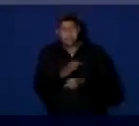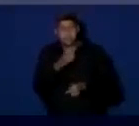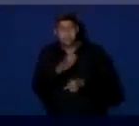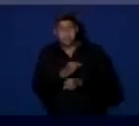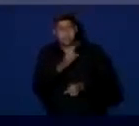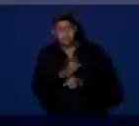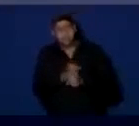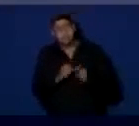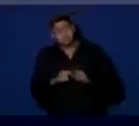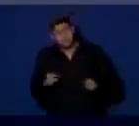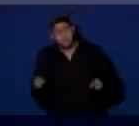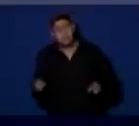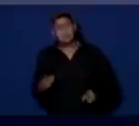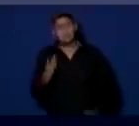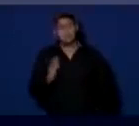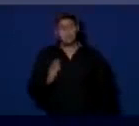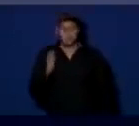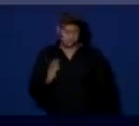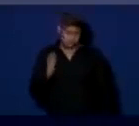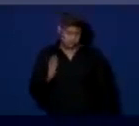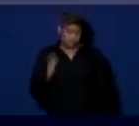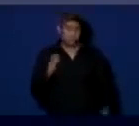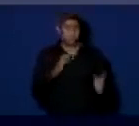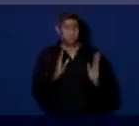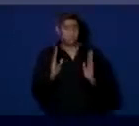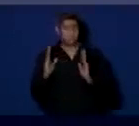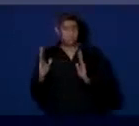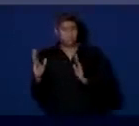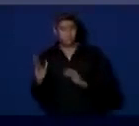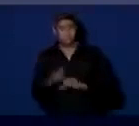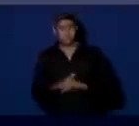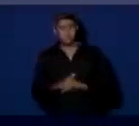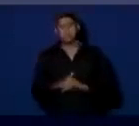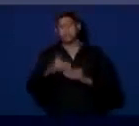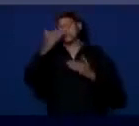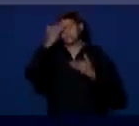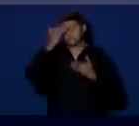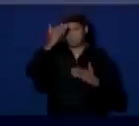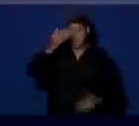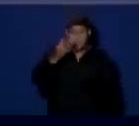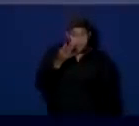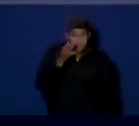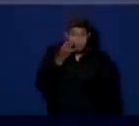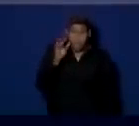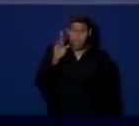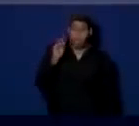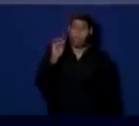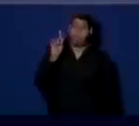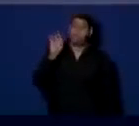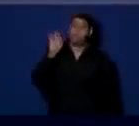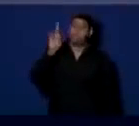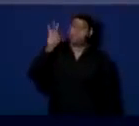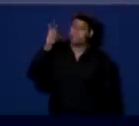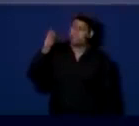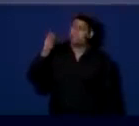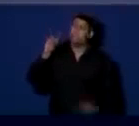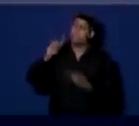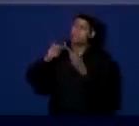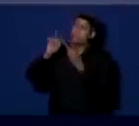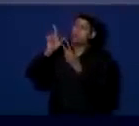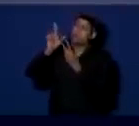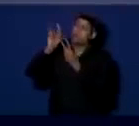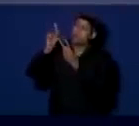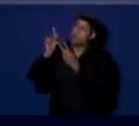política, mas a gente tem que seguir aqui o nosso cronograma. Então, queria agradecer a presença do Rogério Xavier, Luiz